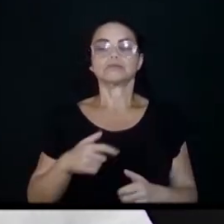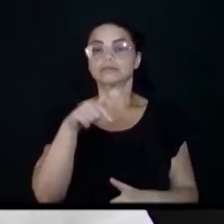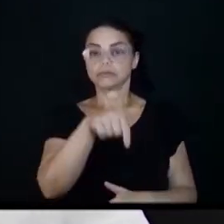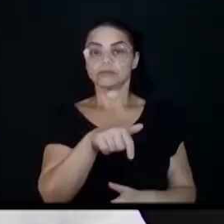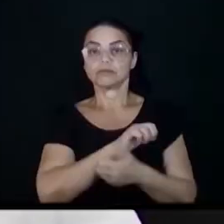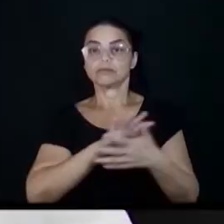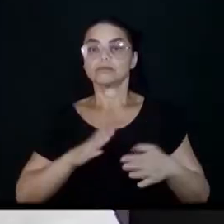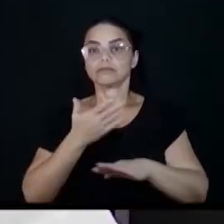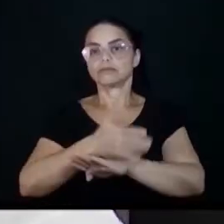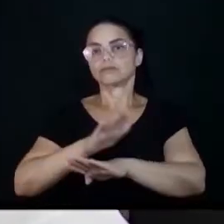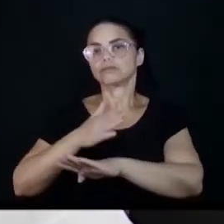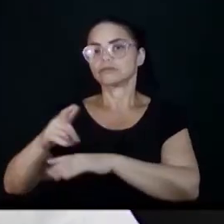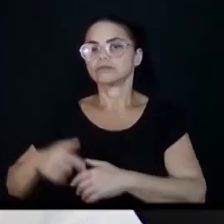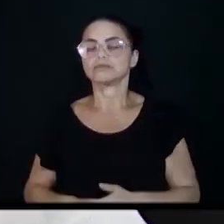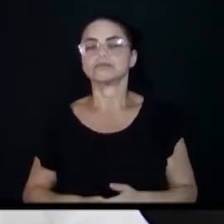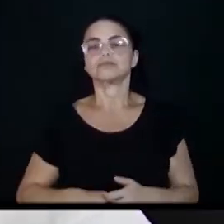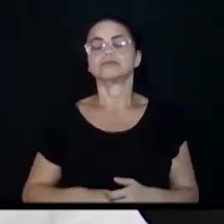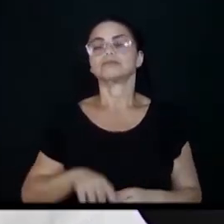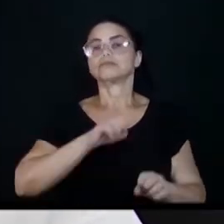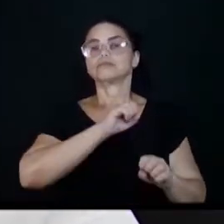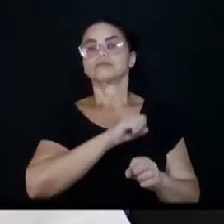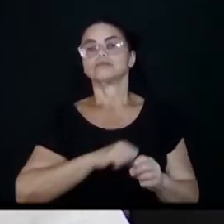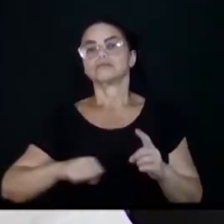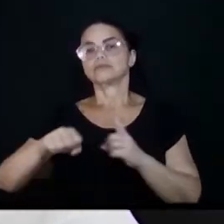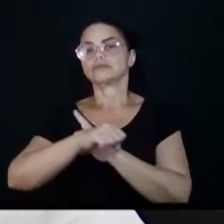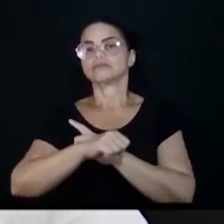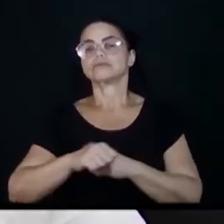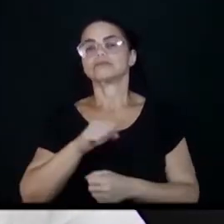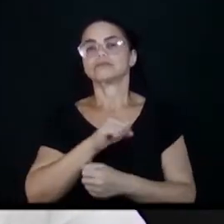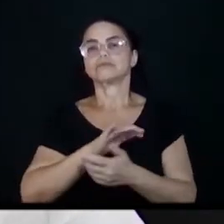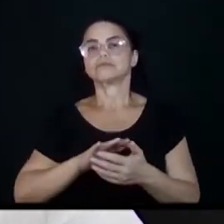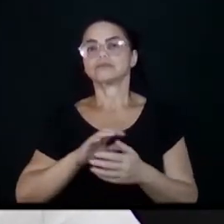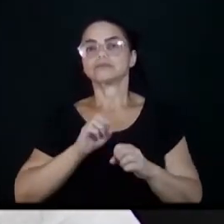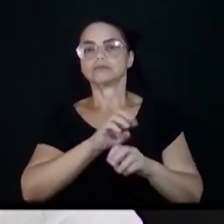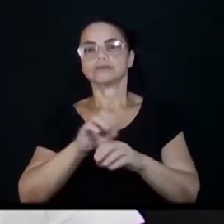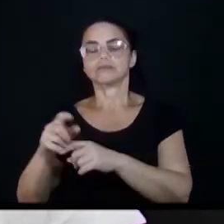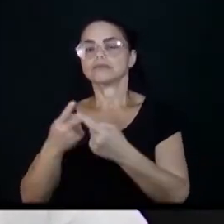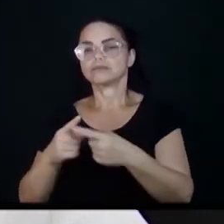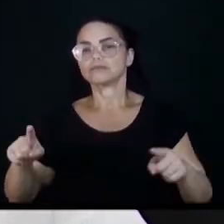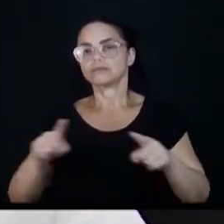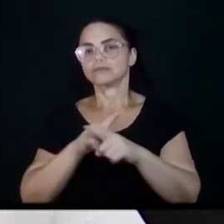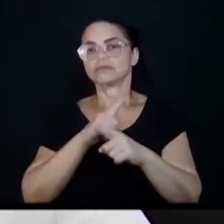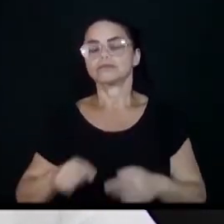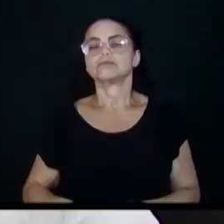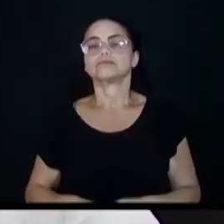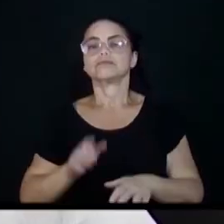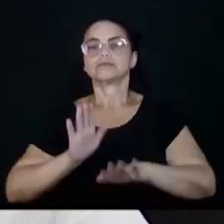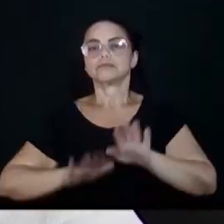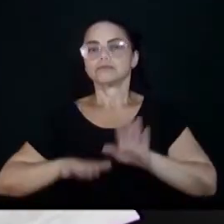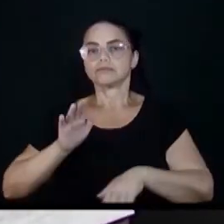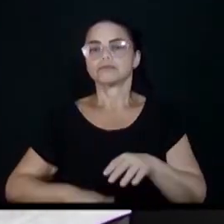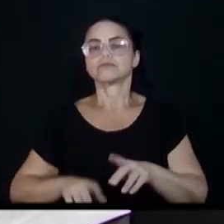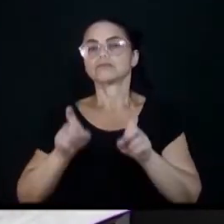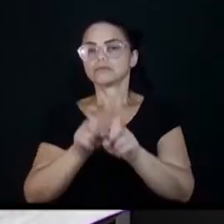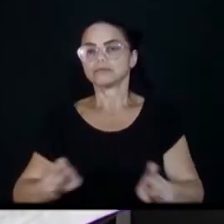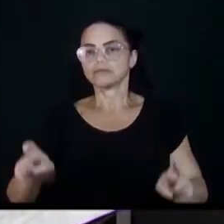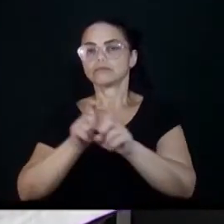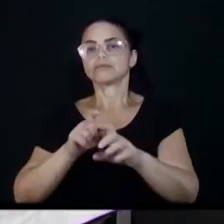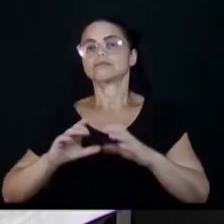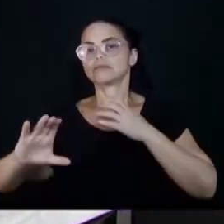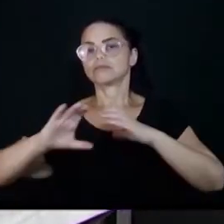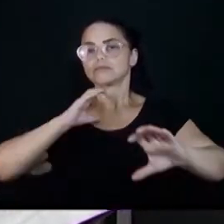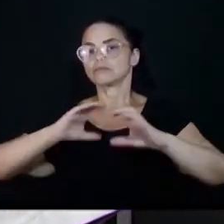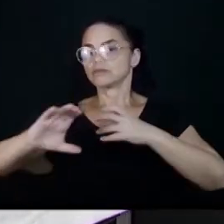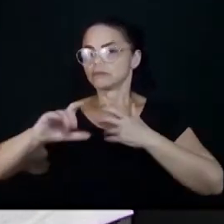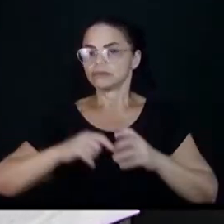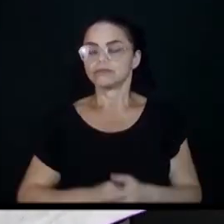atividades socioeducativas. Nós temos atividade de coral, nós temos atividade de percussão, de informática, de canto, de